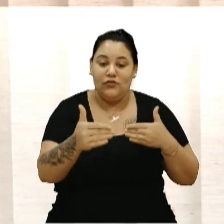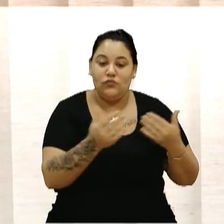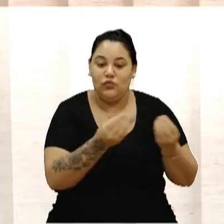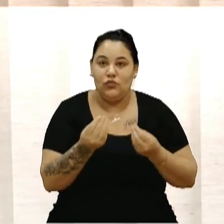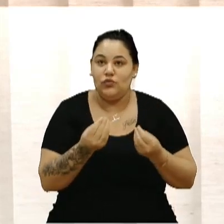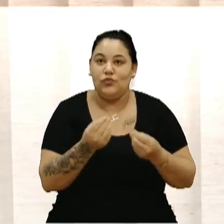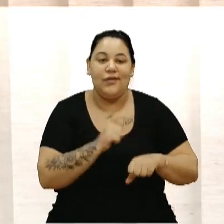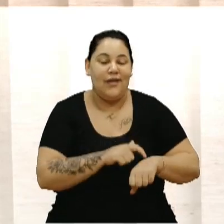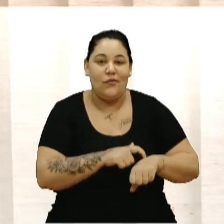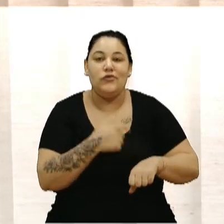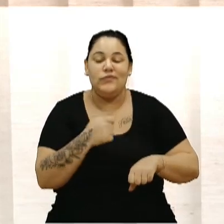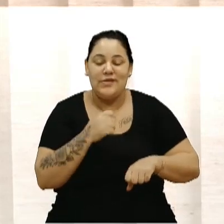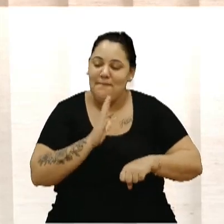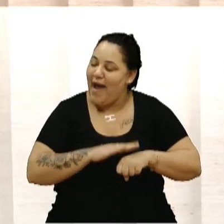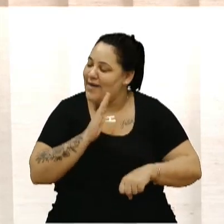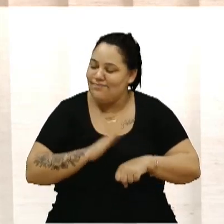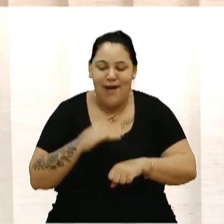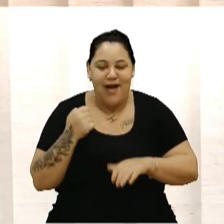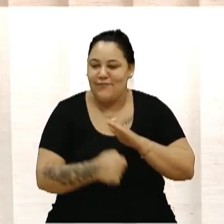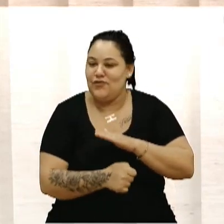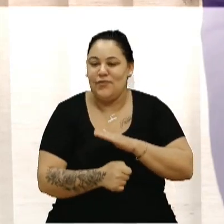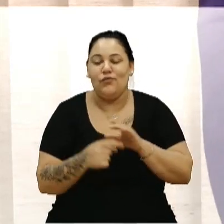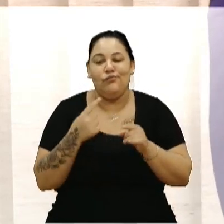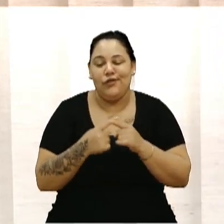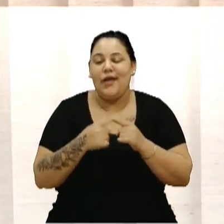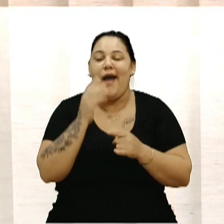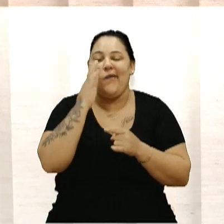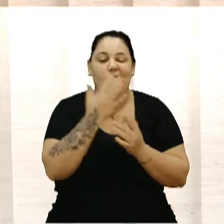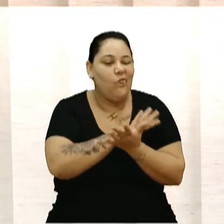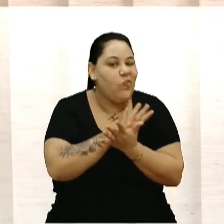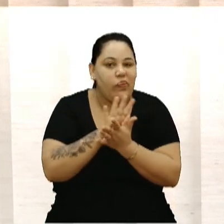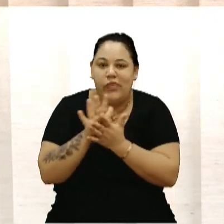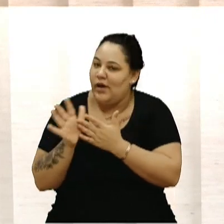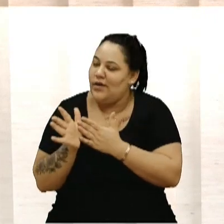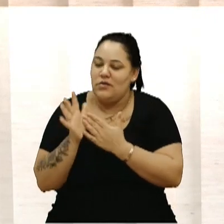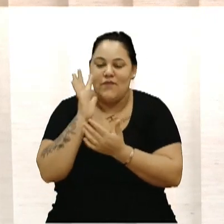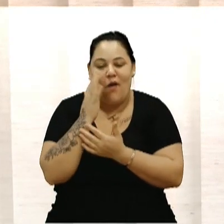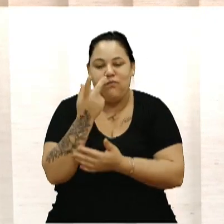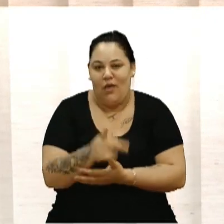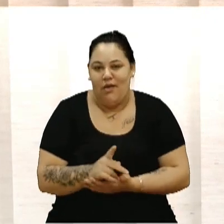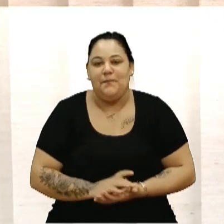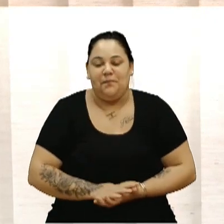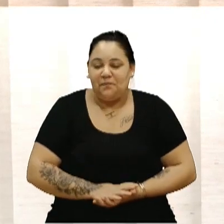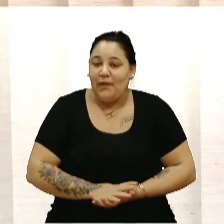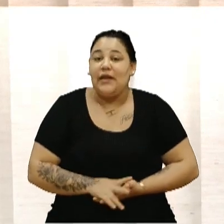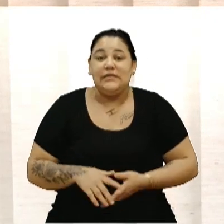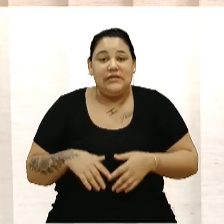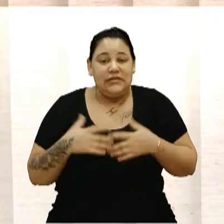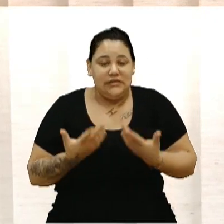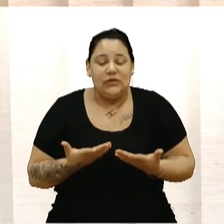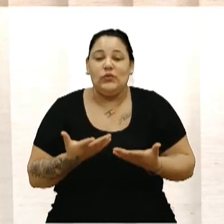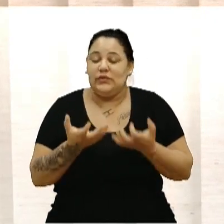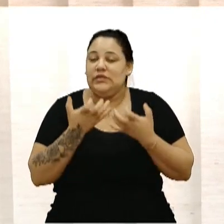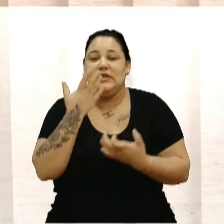vez mais investimento fruto dessa tragédia toda que aconteceu no Estado. Então, eu